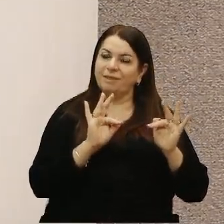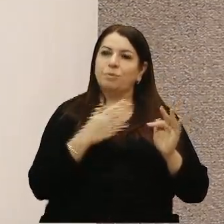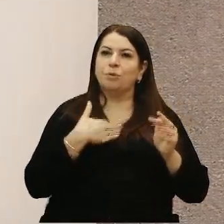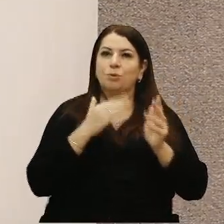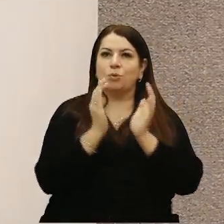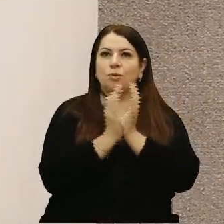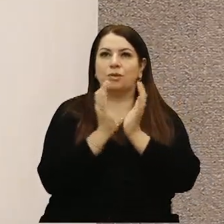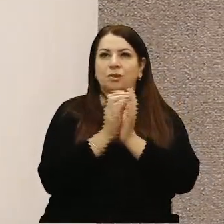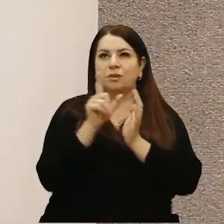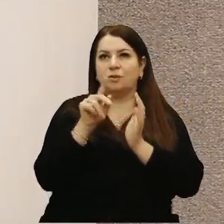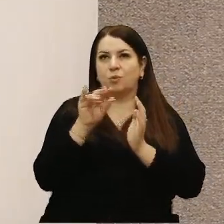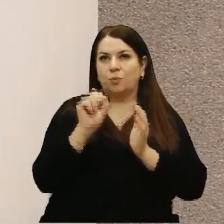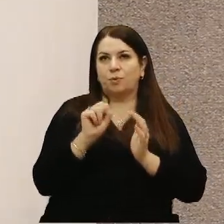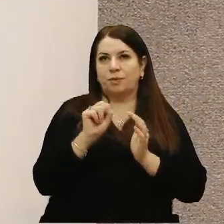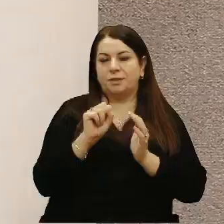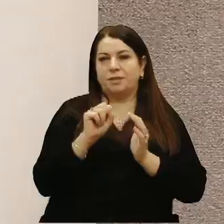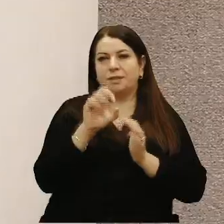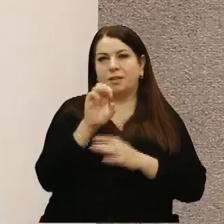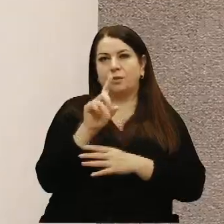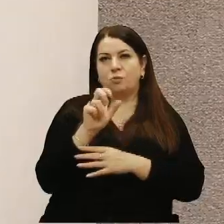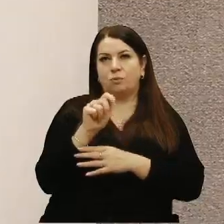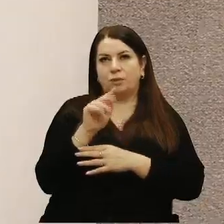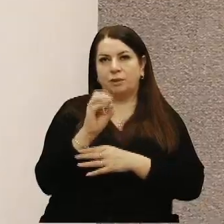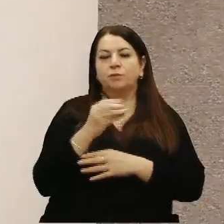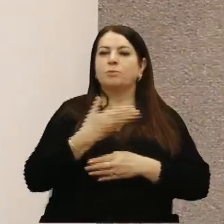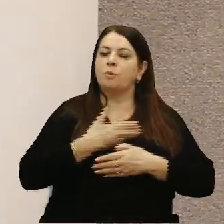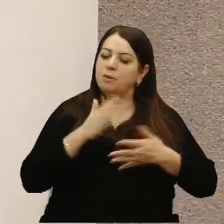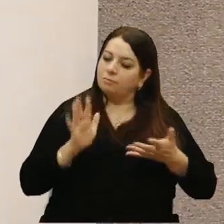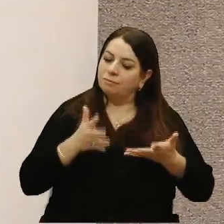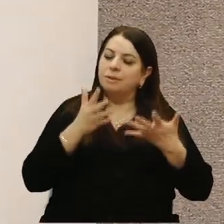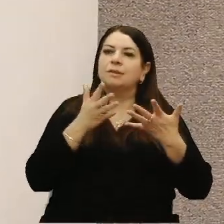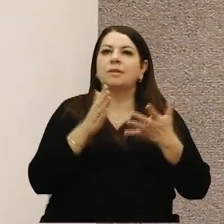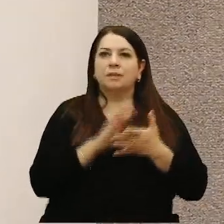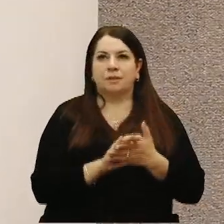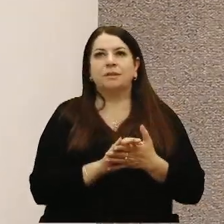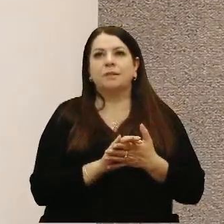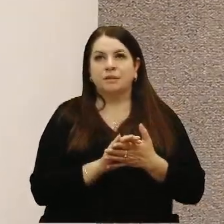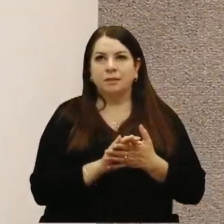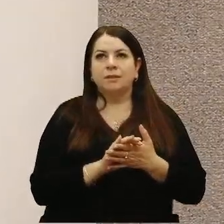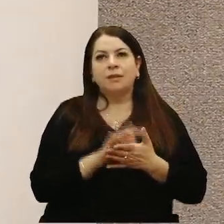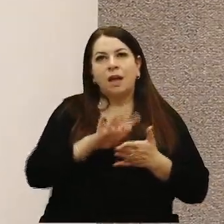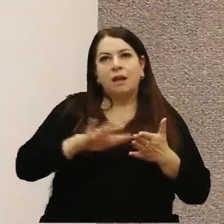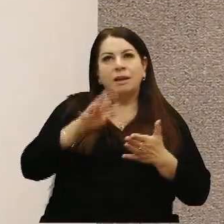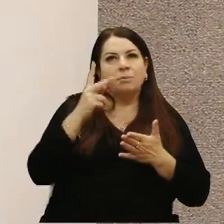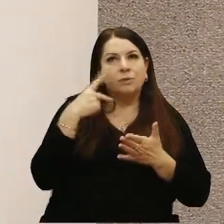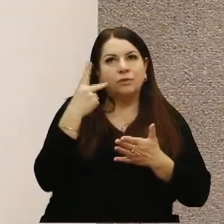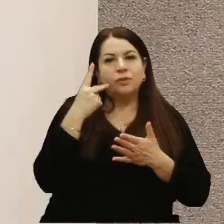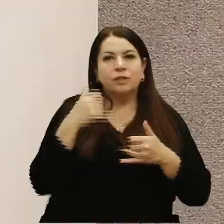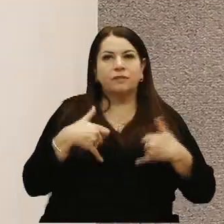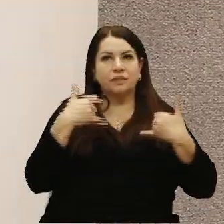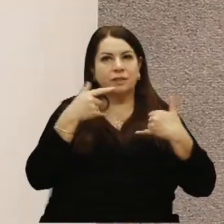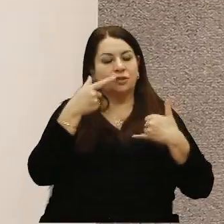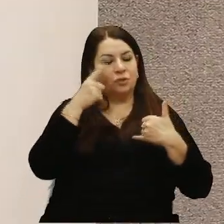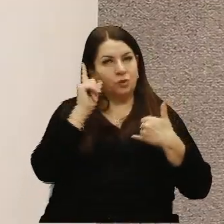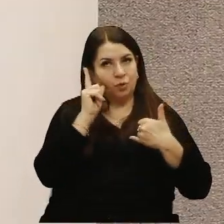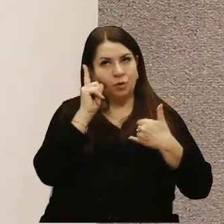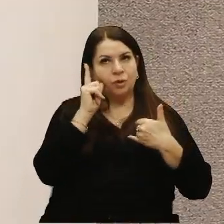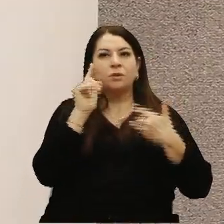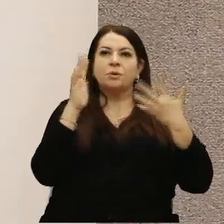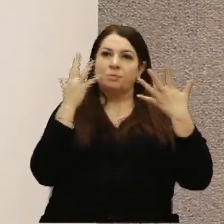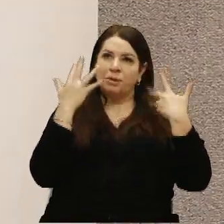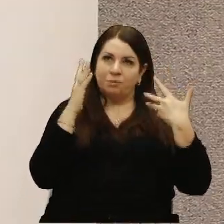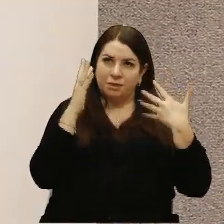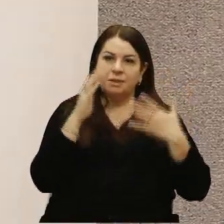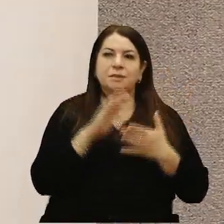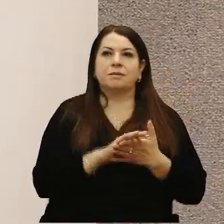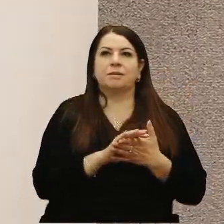colega Luiz Eduardo Santos, meu amigo, e incentivador também da questão política, que estava de aniversário na data de ontem, então parabenizar